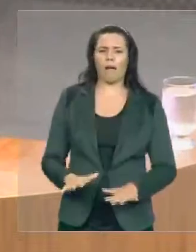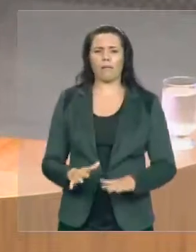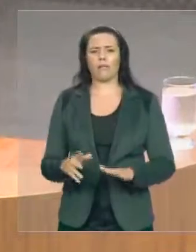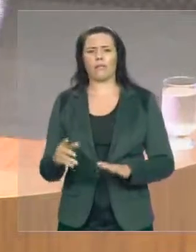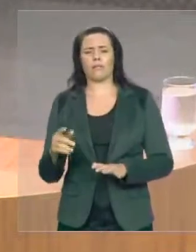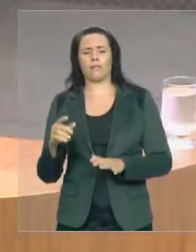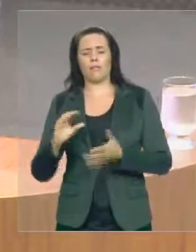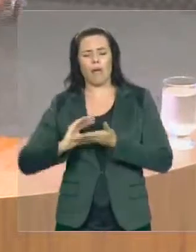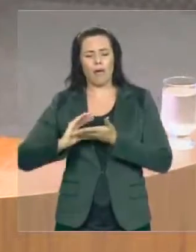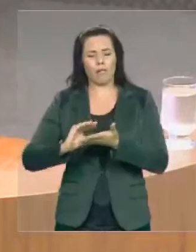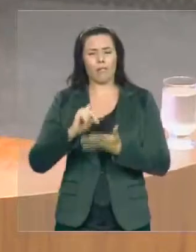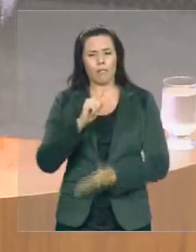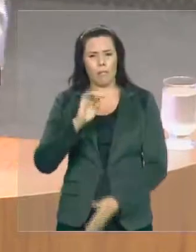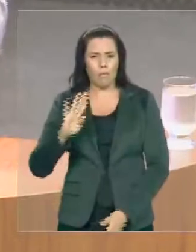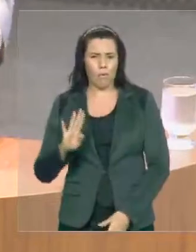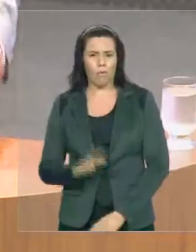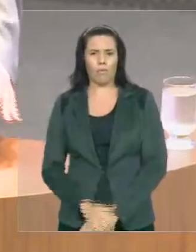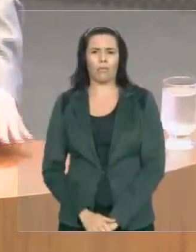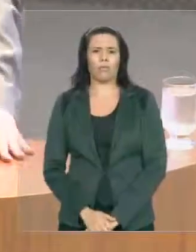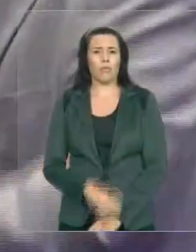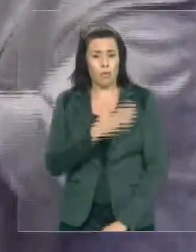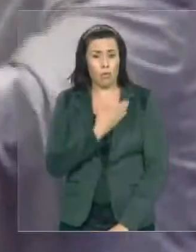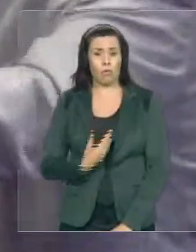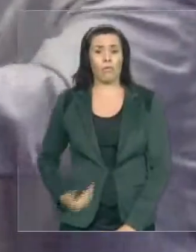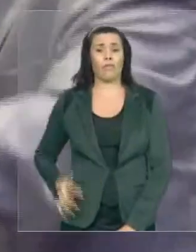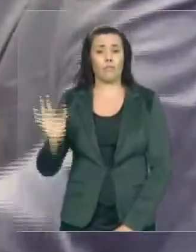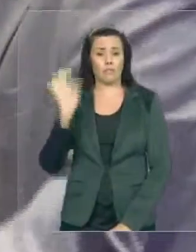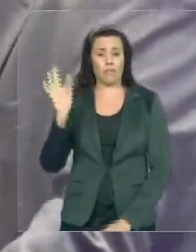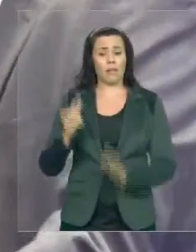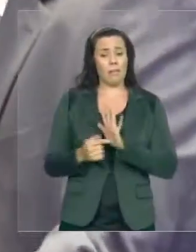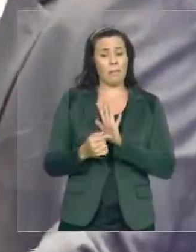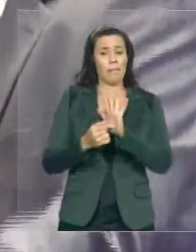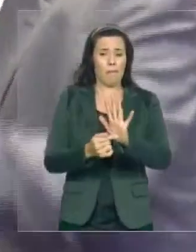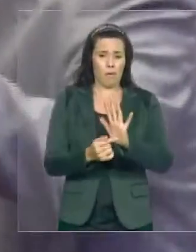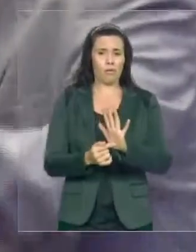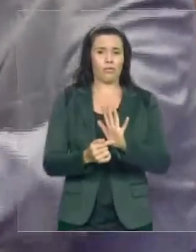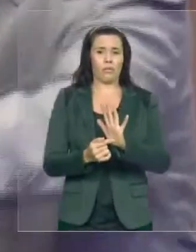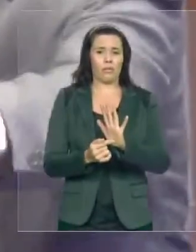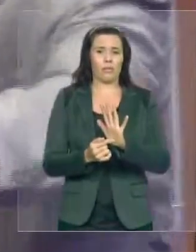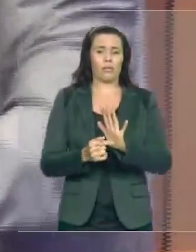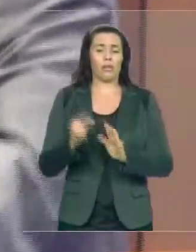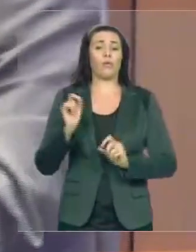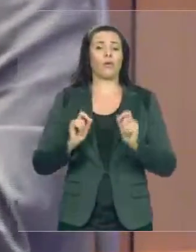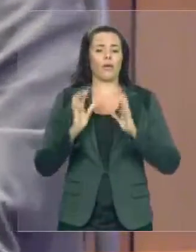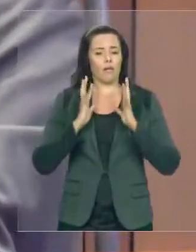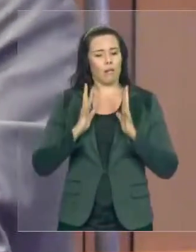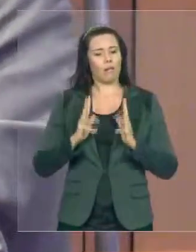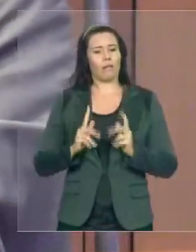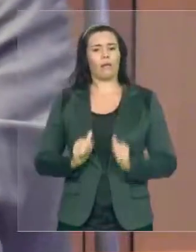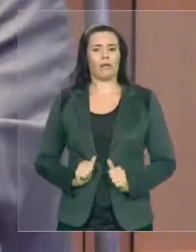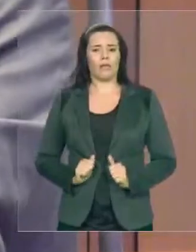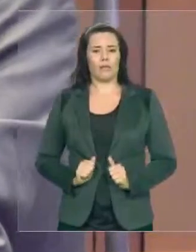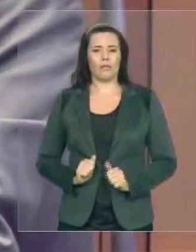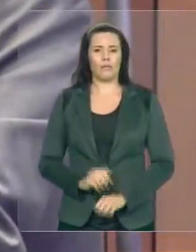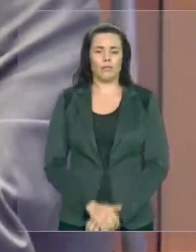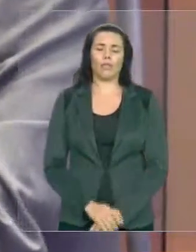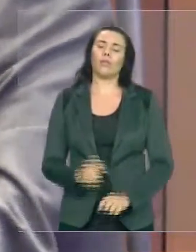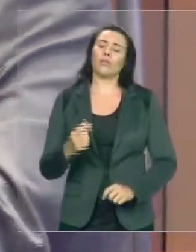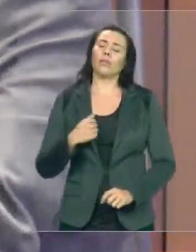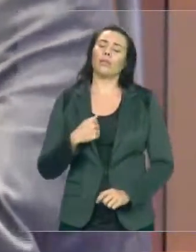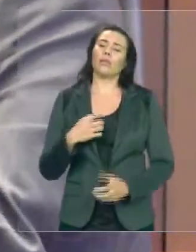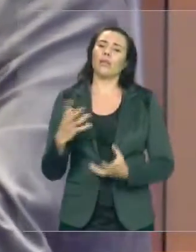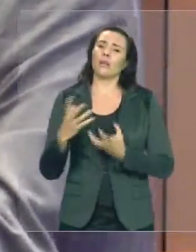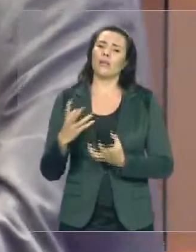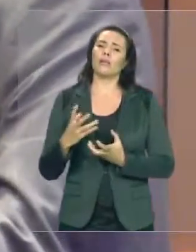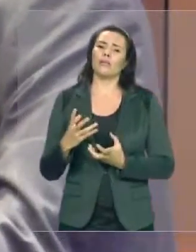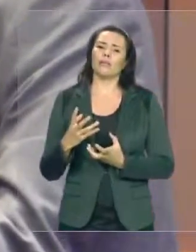ele dá o exemplo, o governo dá o exemplo que quer fazer a economia para que tenha recursos para o investimento. E,